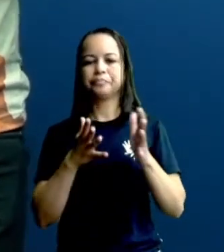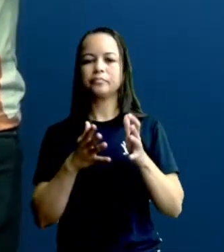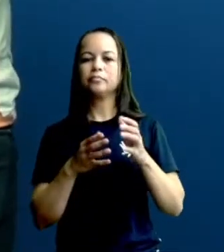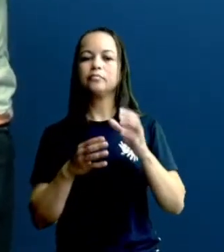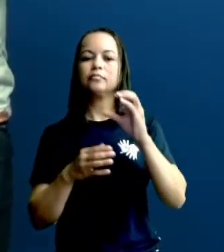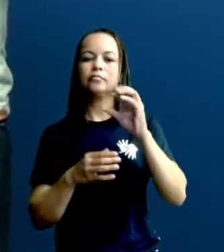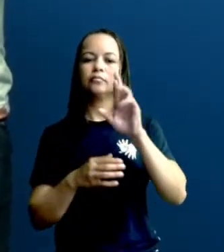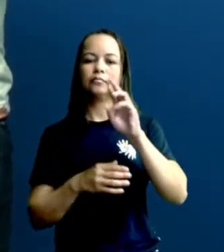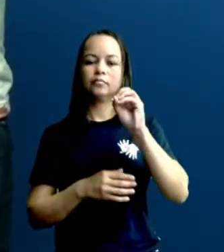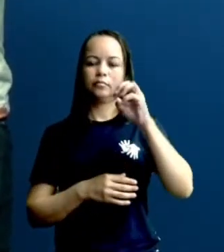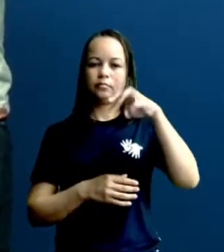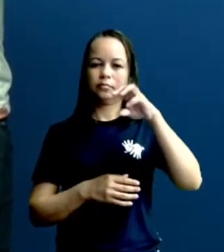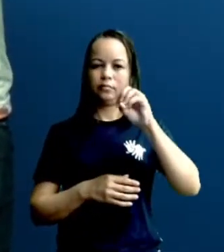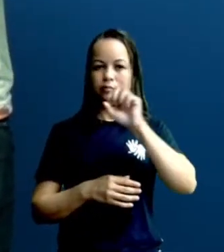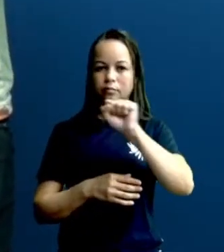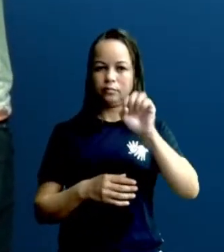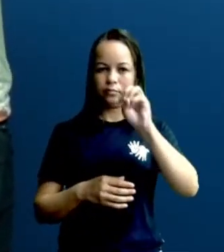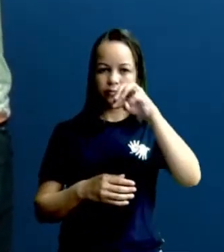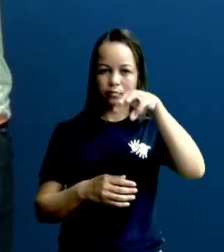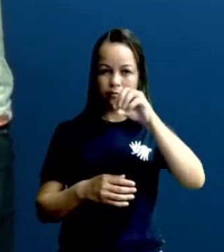esses 46 pares de cromossomos